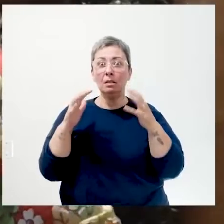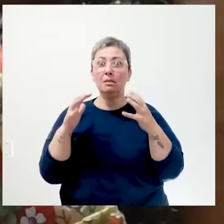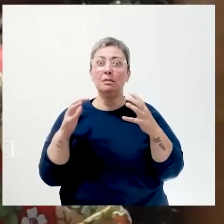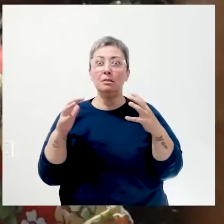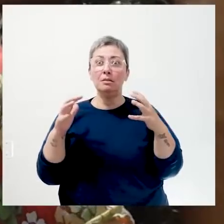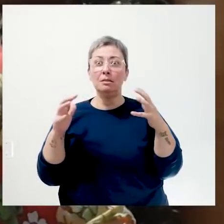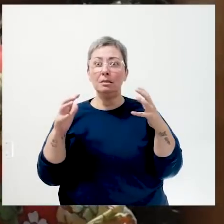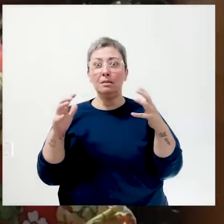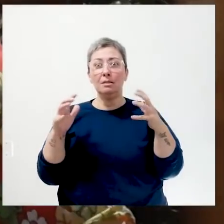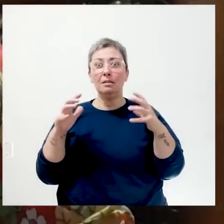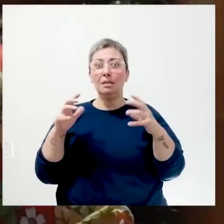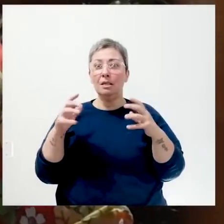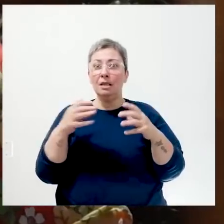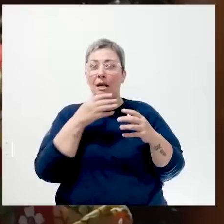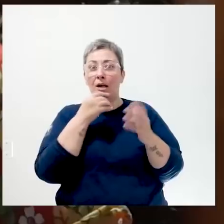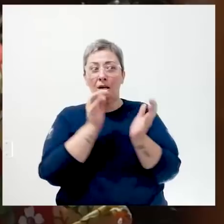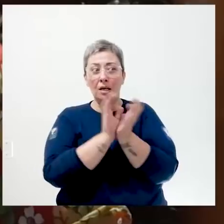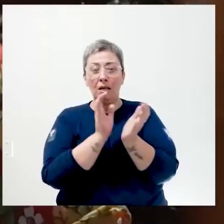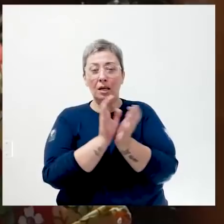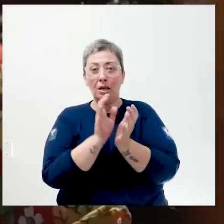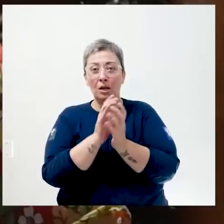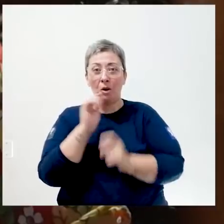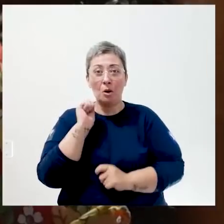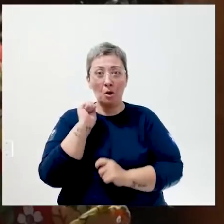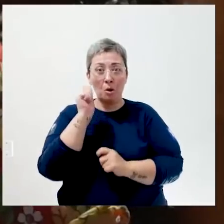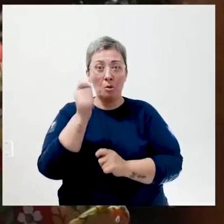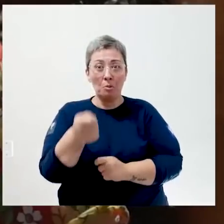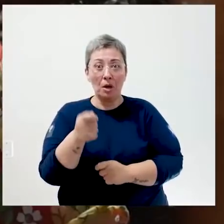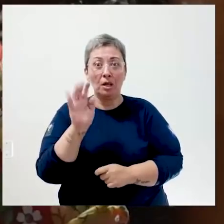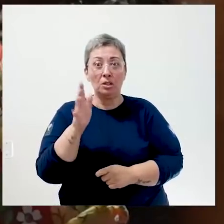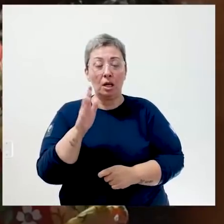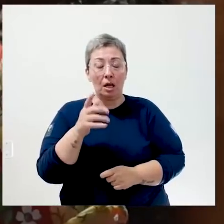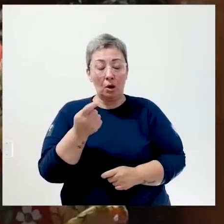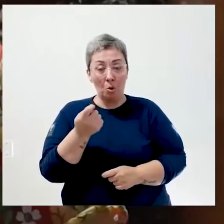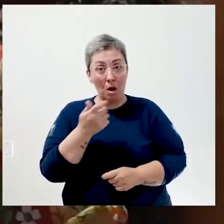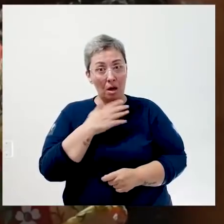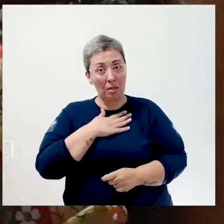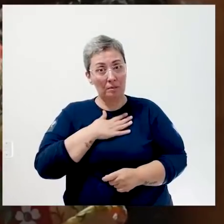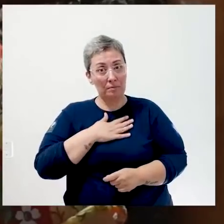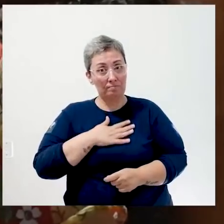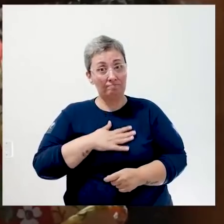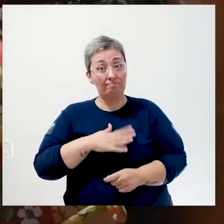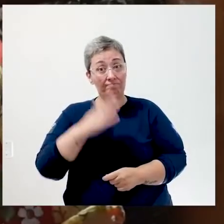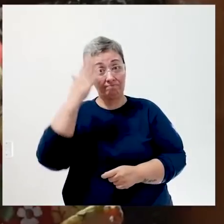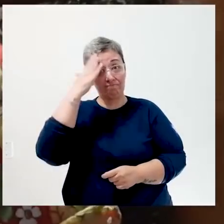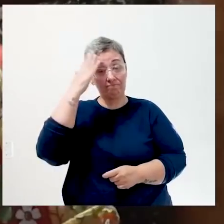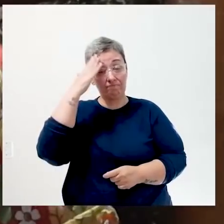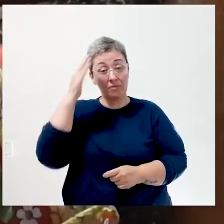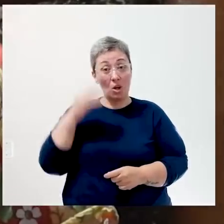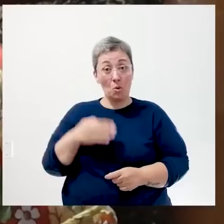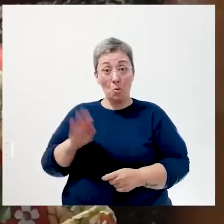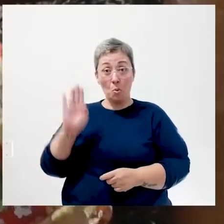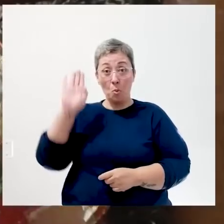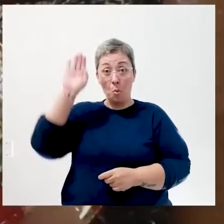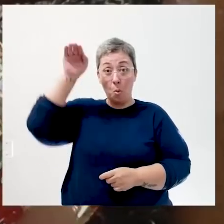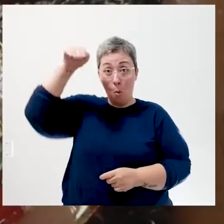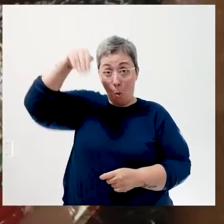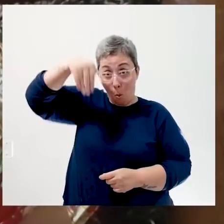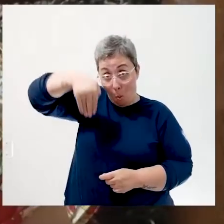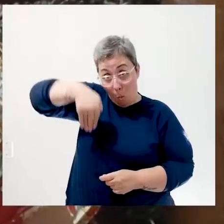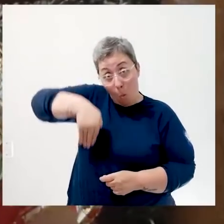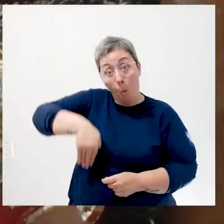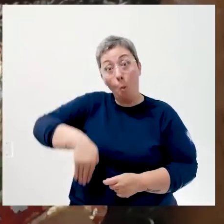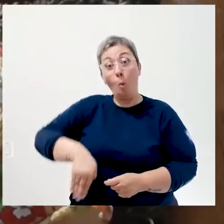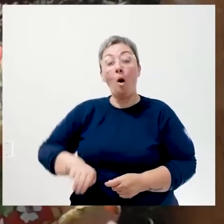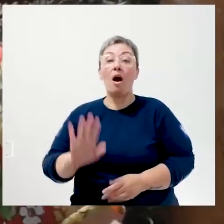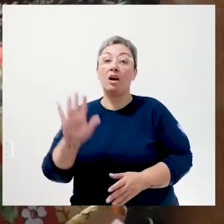estatelados. Os pescadores, já também mais calmos, sabendo que o minhocão já